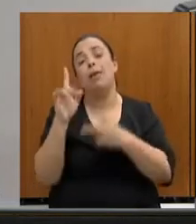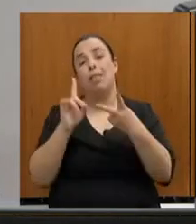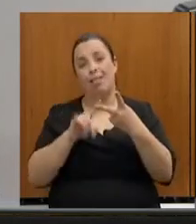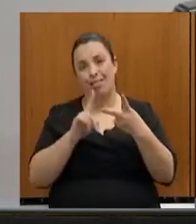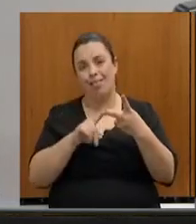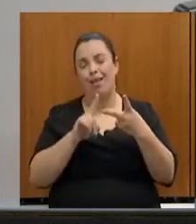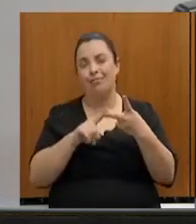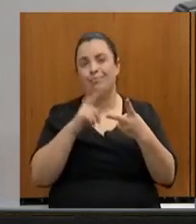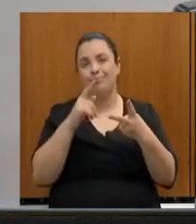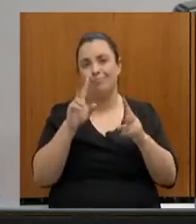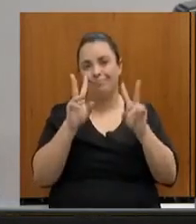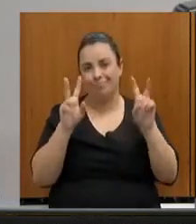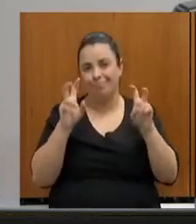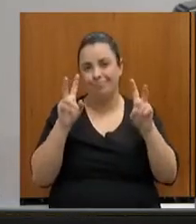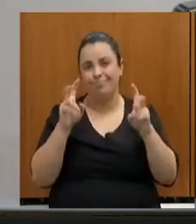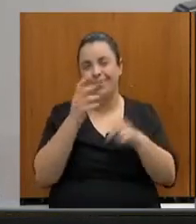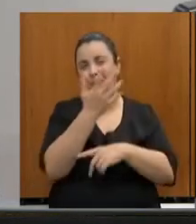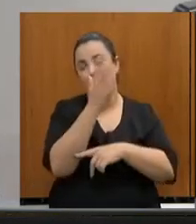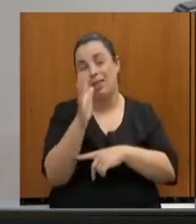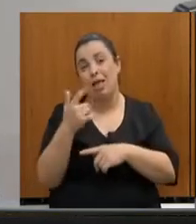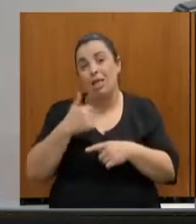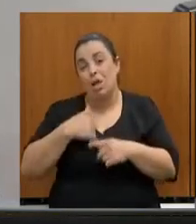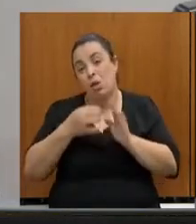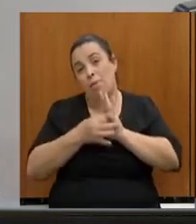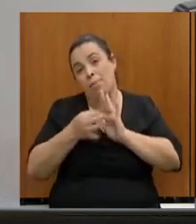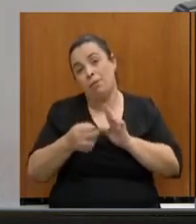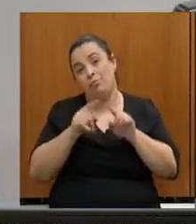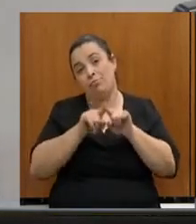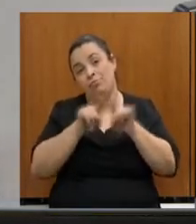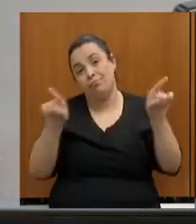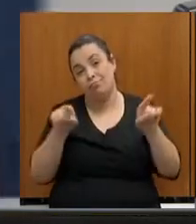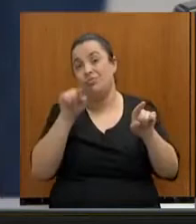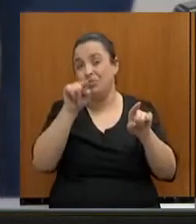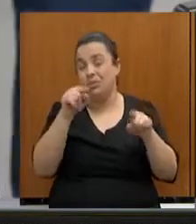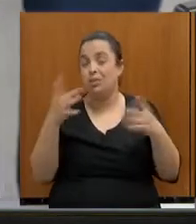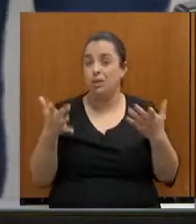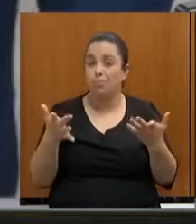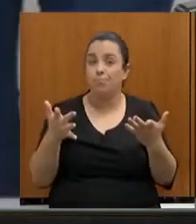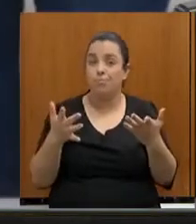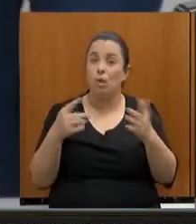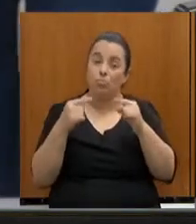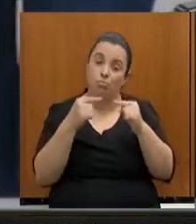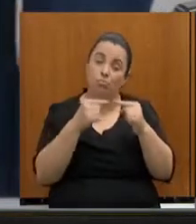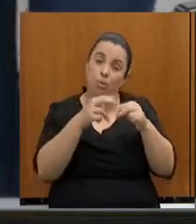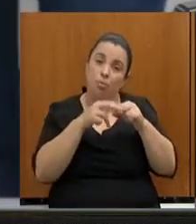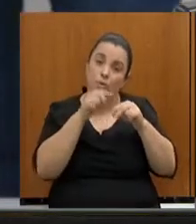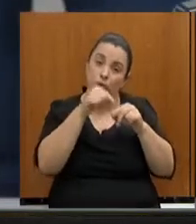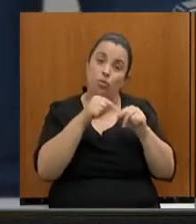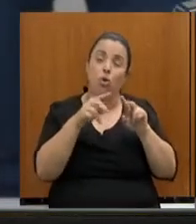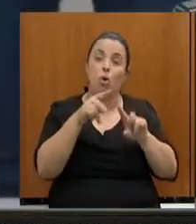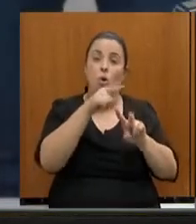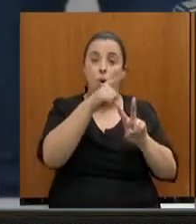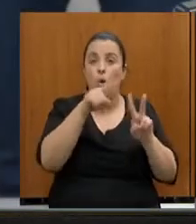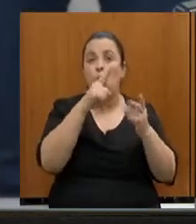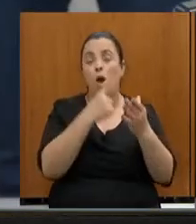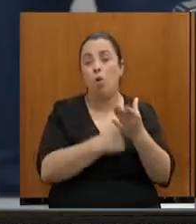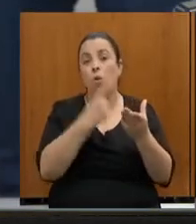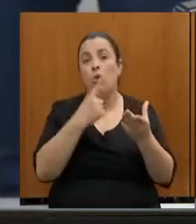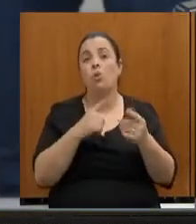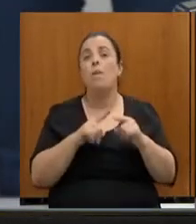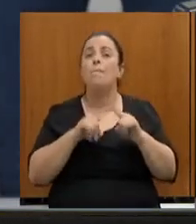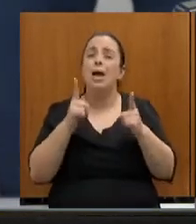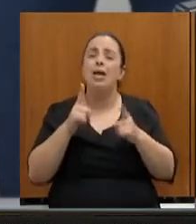um pouco diferente de vossa excelência em relação ao acordo mas são pontos que nós podemos